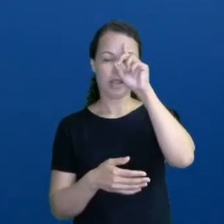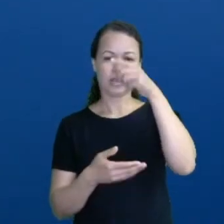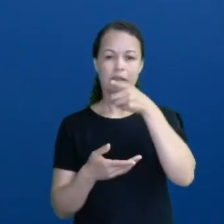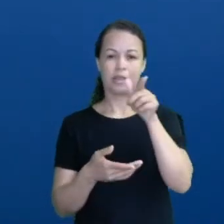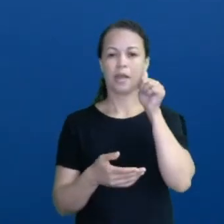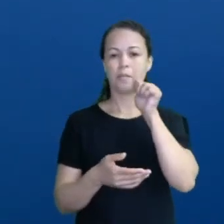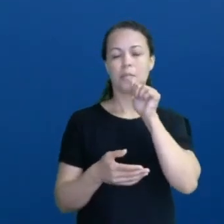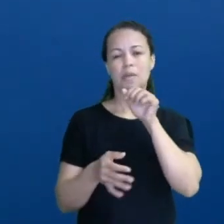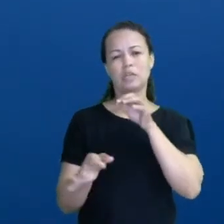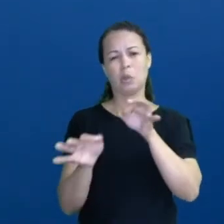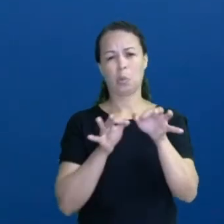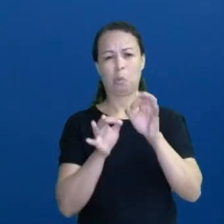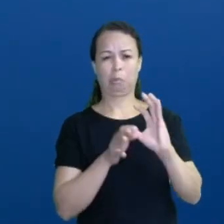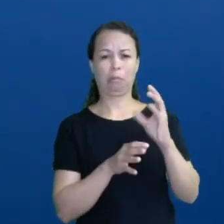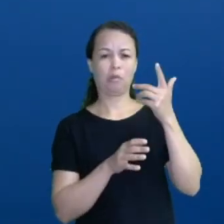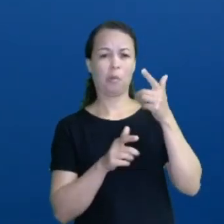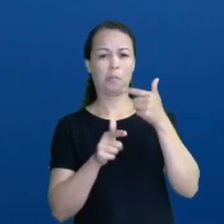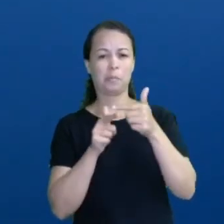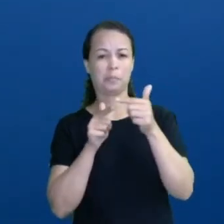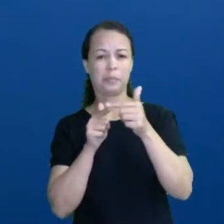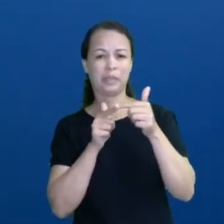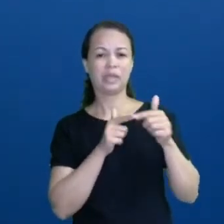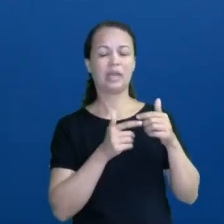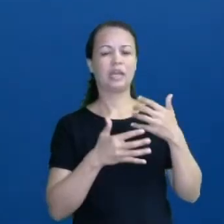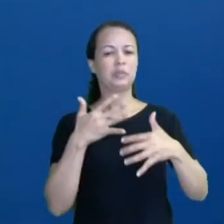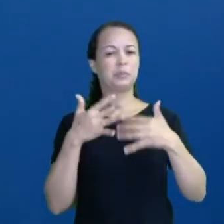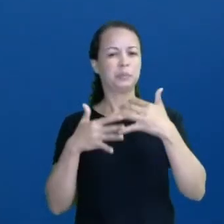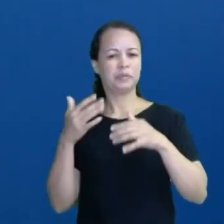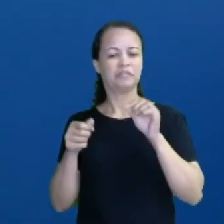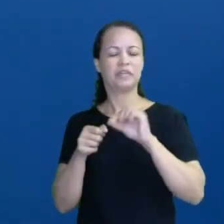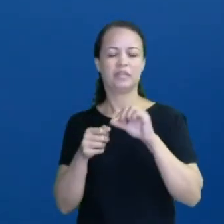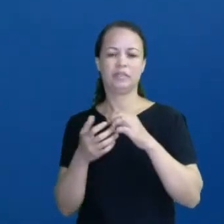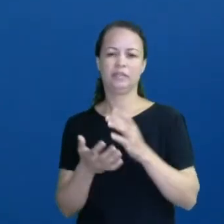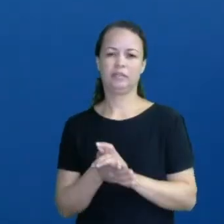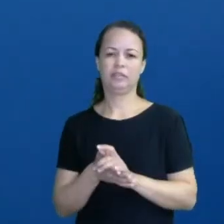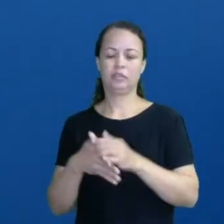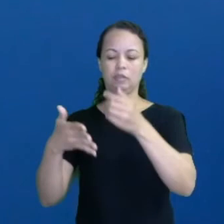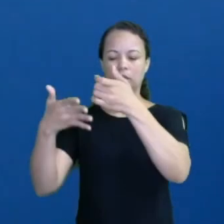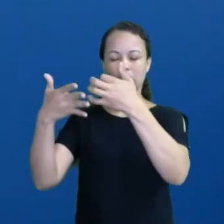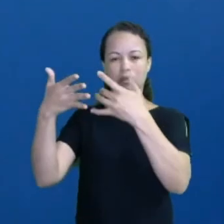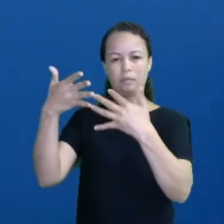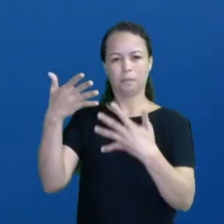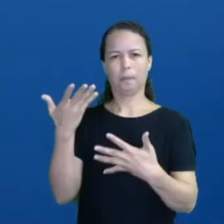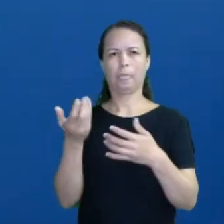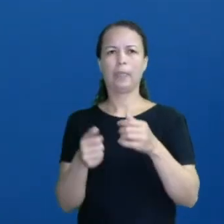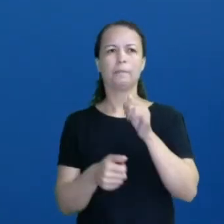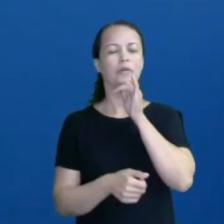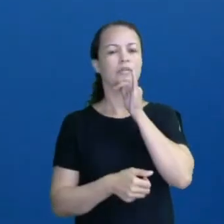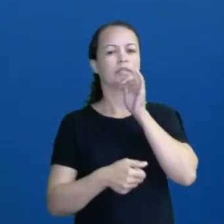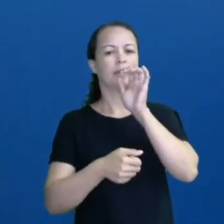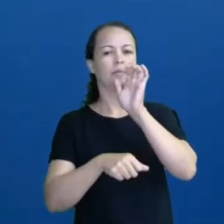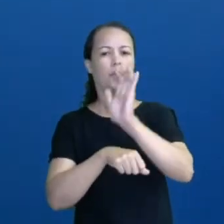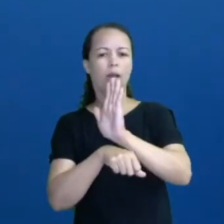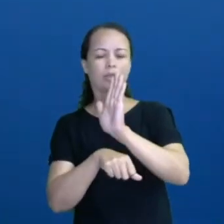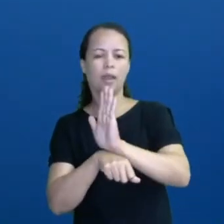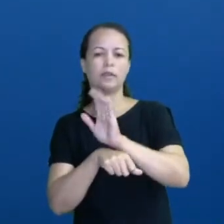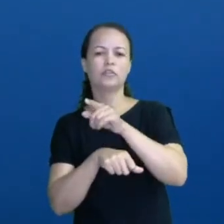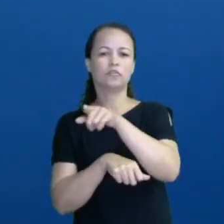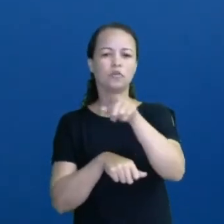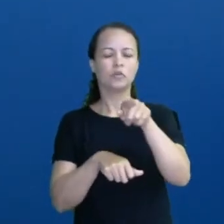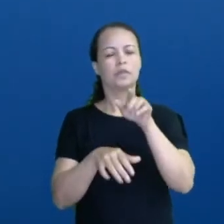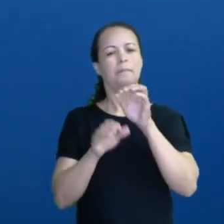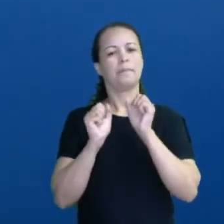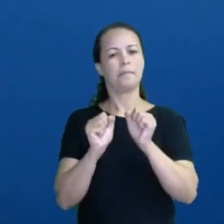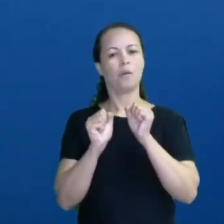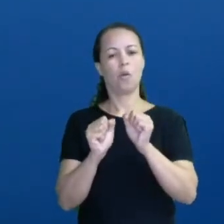complicado, é tanta coisa para fazer, não é? Então façam essa listinha, coloquem o período em que você vai fazer, por exemplo, à tarde você pode ajudar a mamãe a